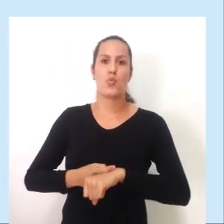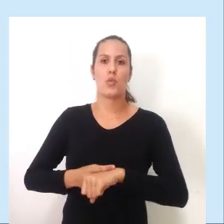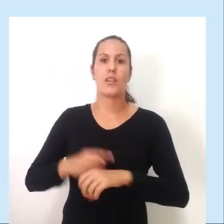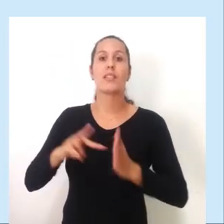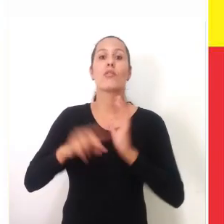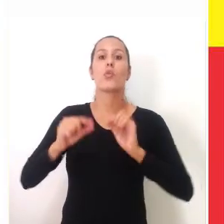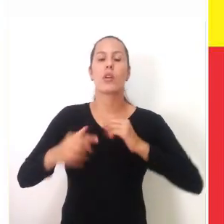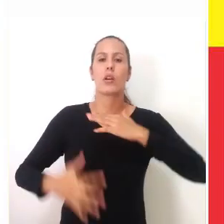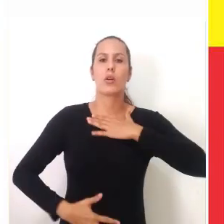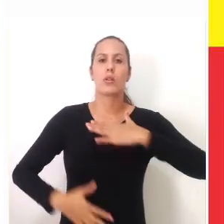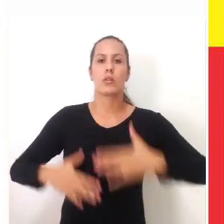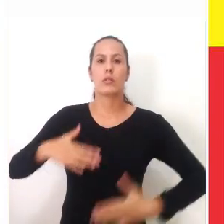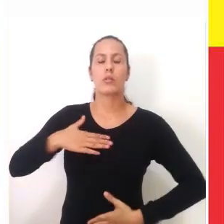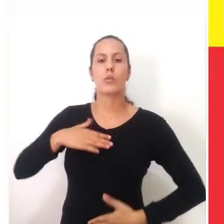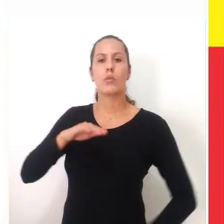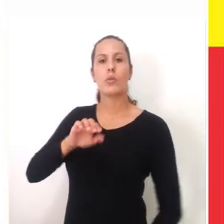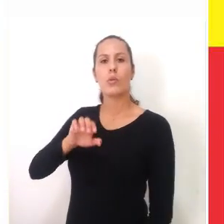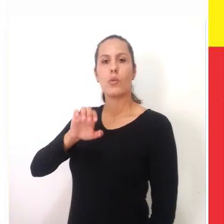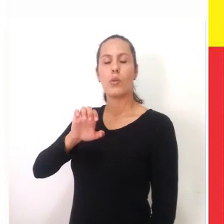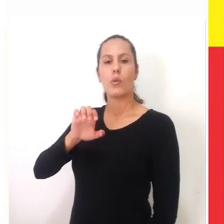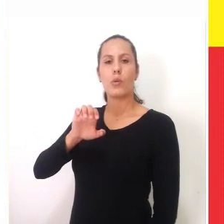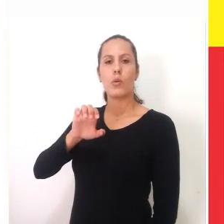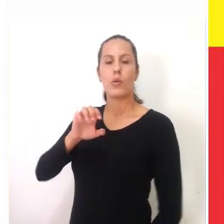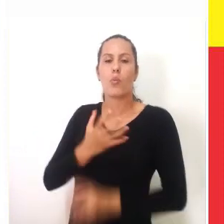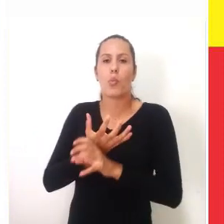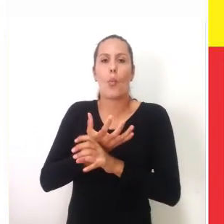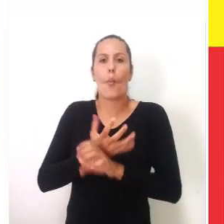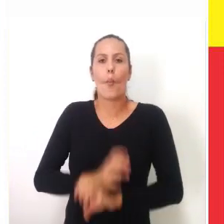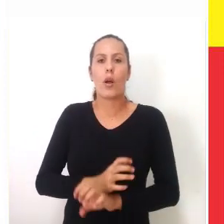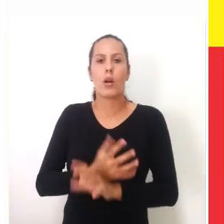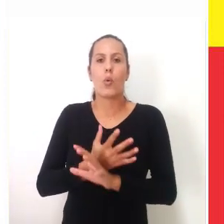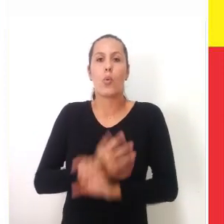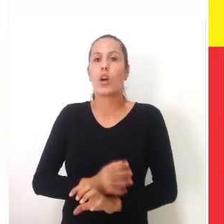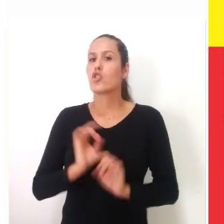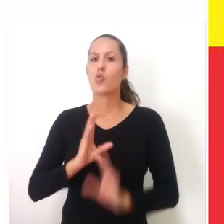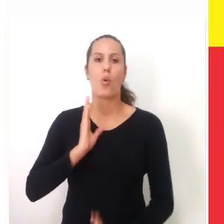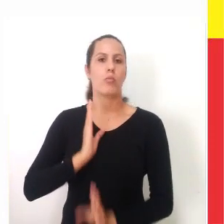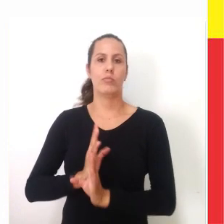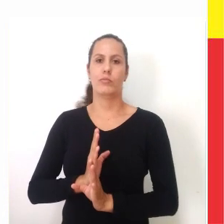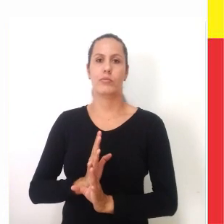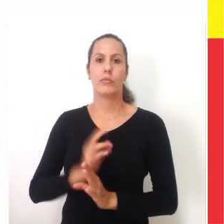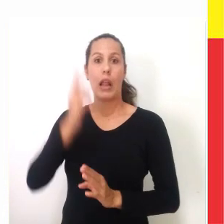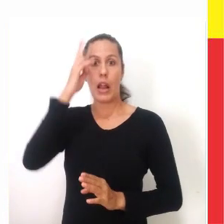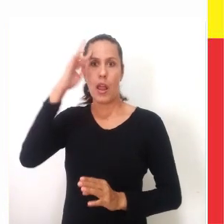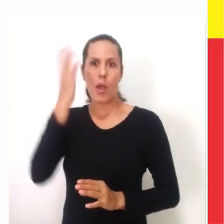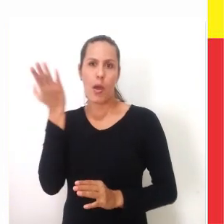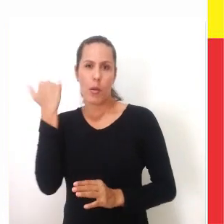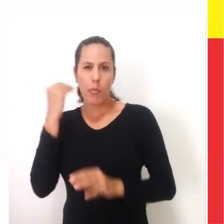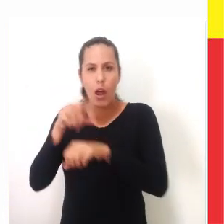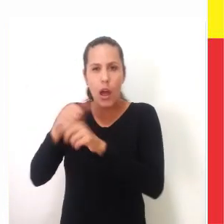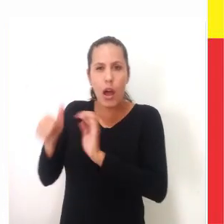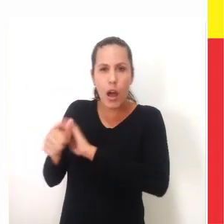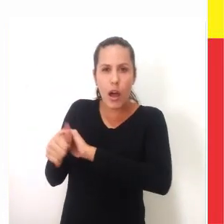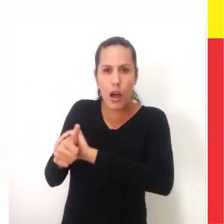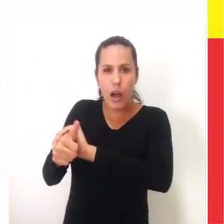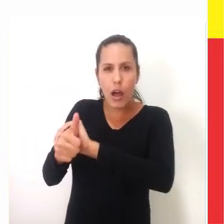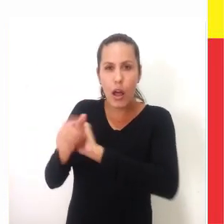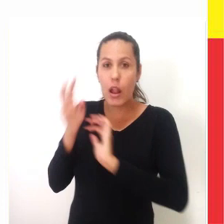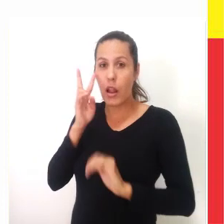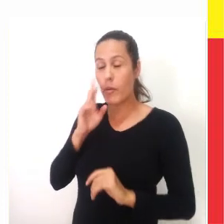o esqueleto. Conforme a imagem da tartaruguinha, vou voltar um pouquinho para mostrar. Tá